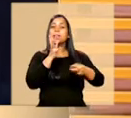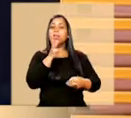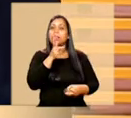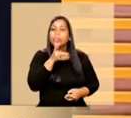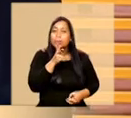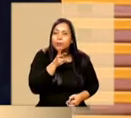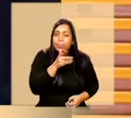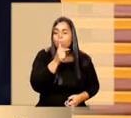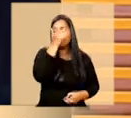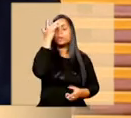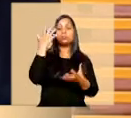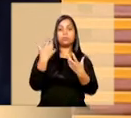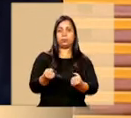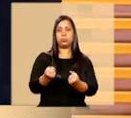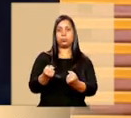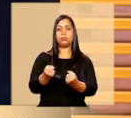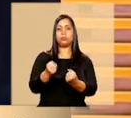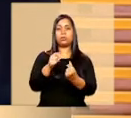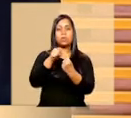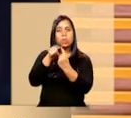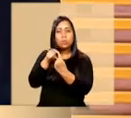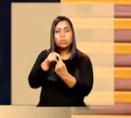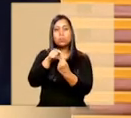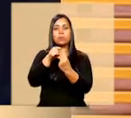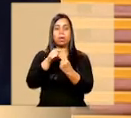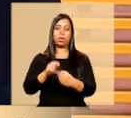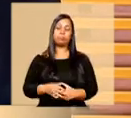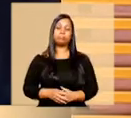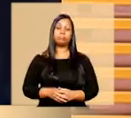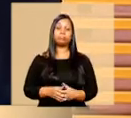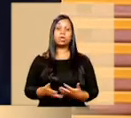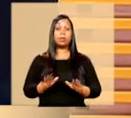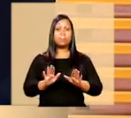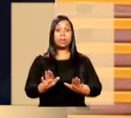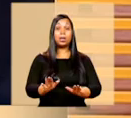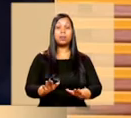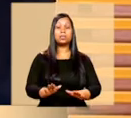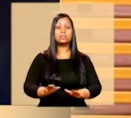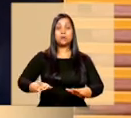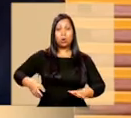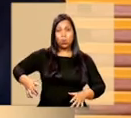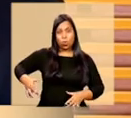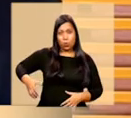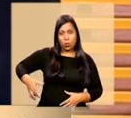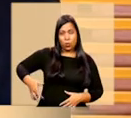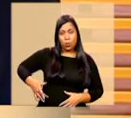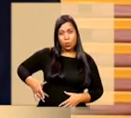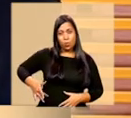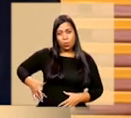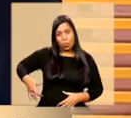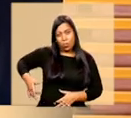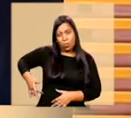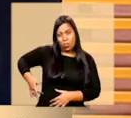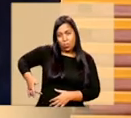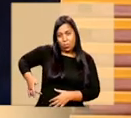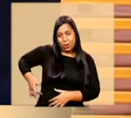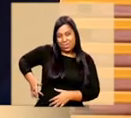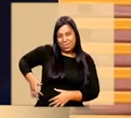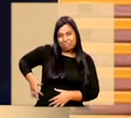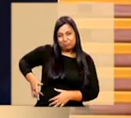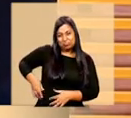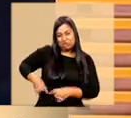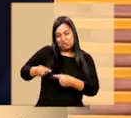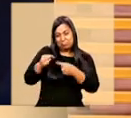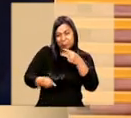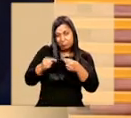demora para a pessoa achar um receptor, um doador que seja compatível com o receptor. No caso do rim, não precisa ser totalmente idêntico. Então, por isso